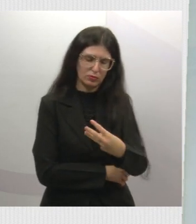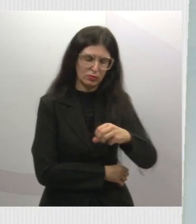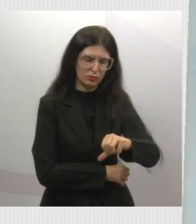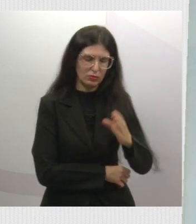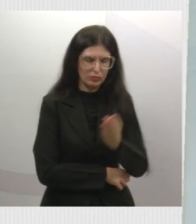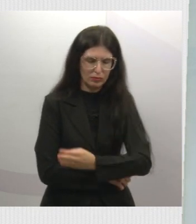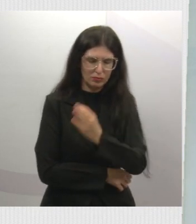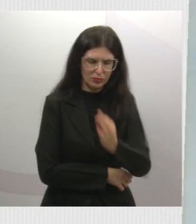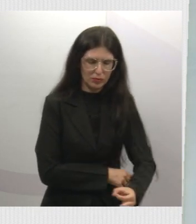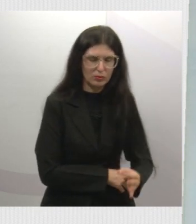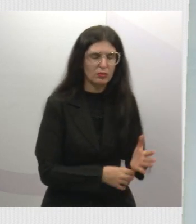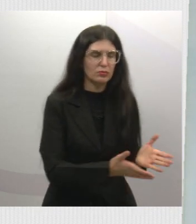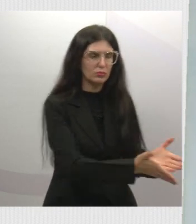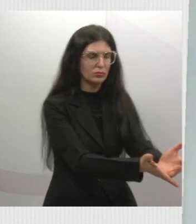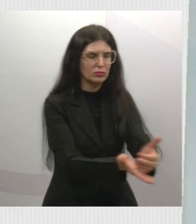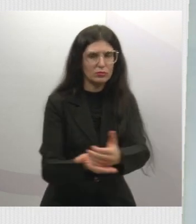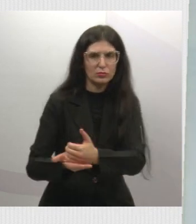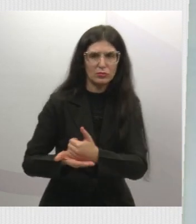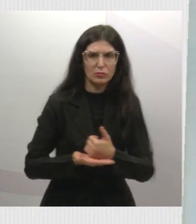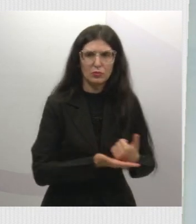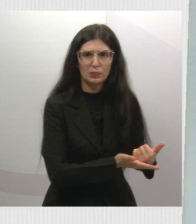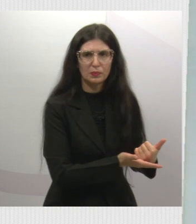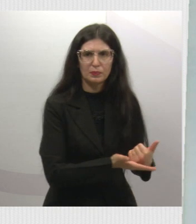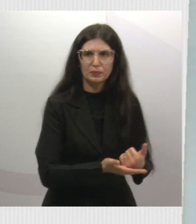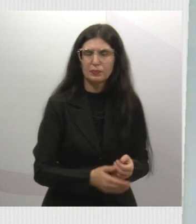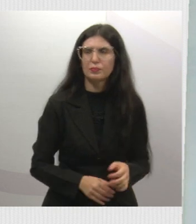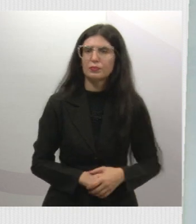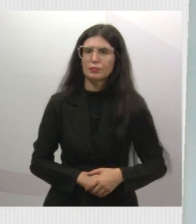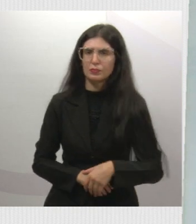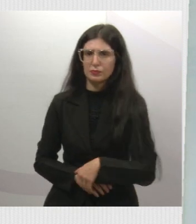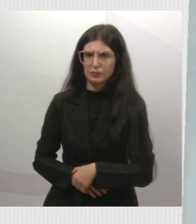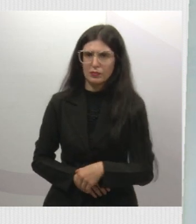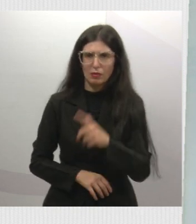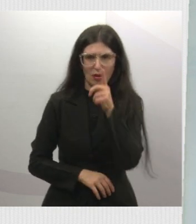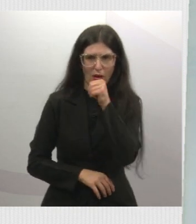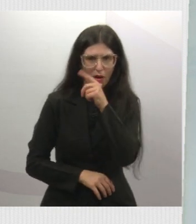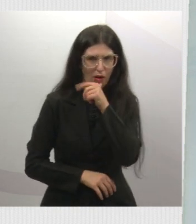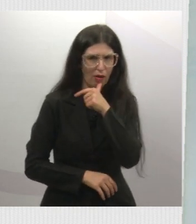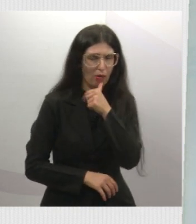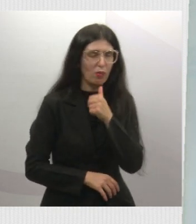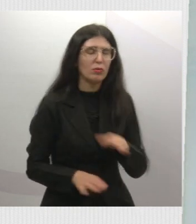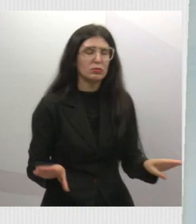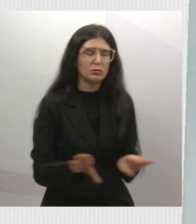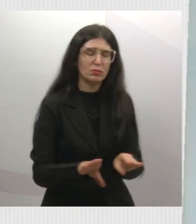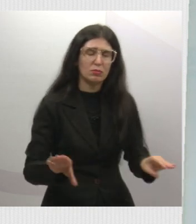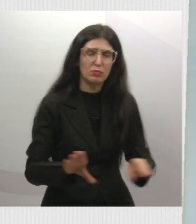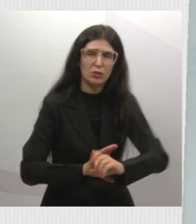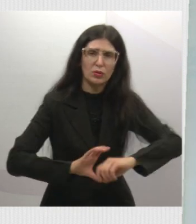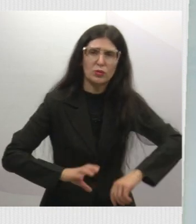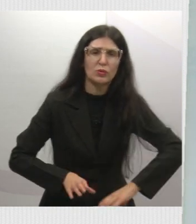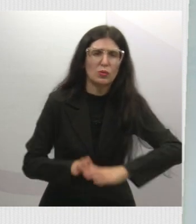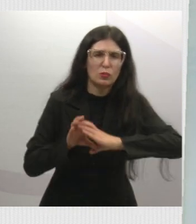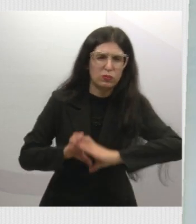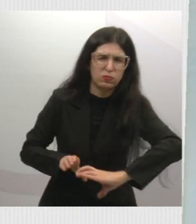28,39% de arrecadação de tarifas de água e esgoto. Na sua grande maioria, esse valor.